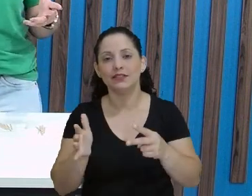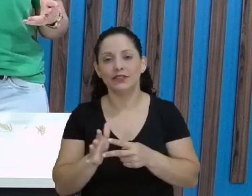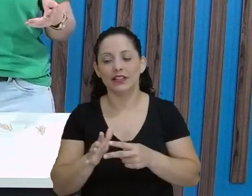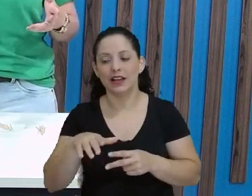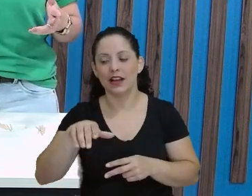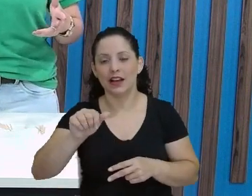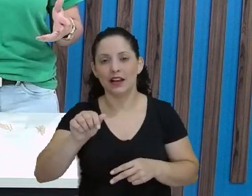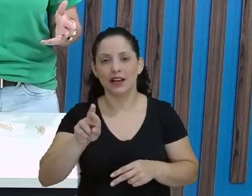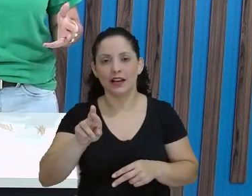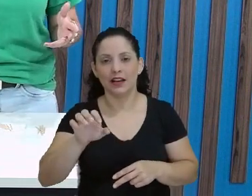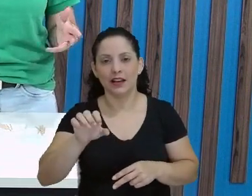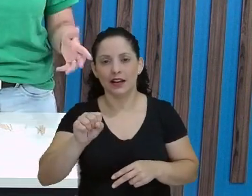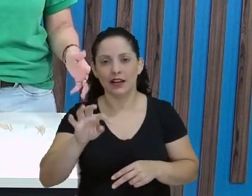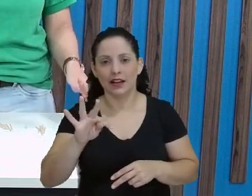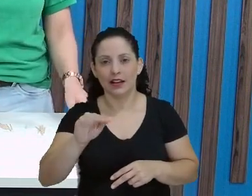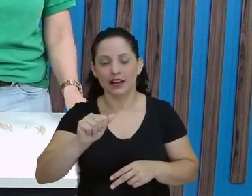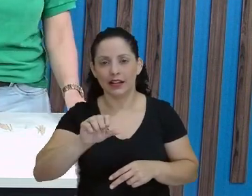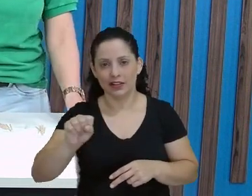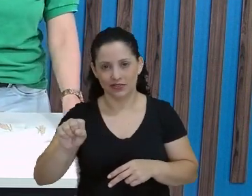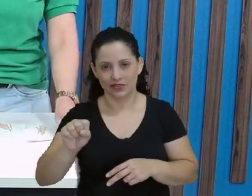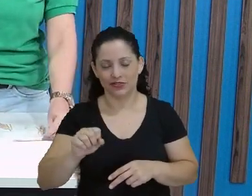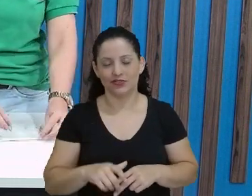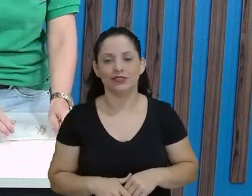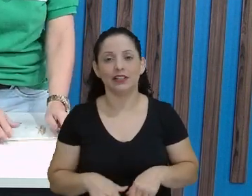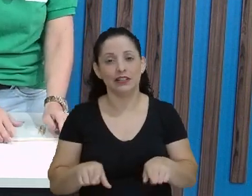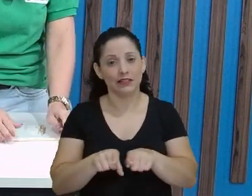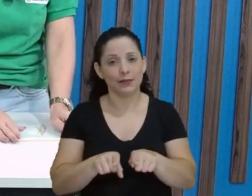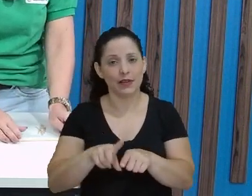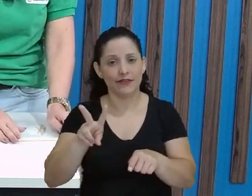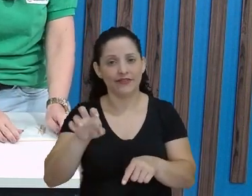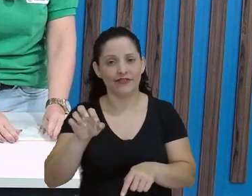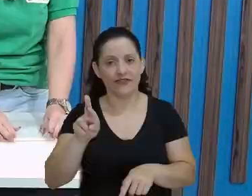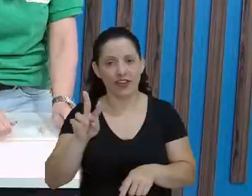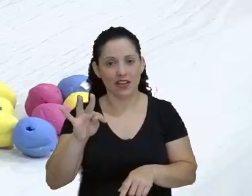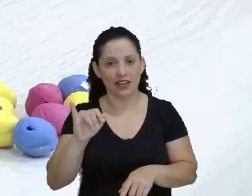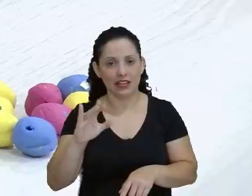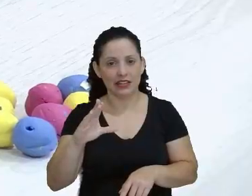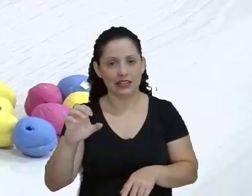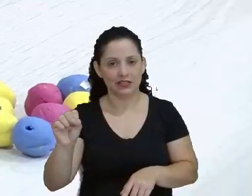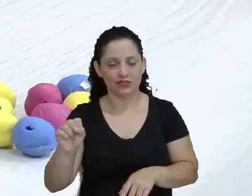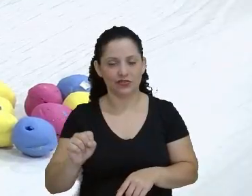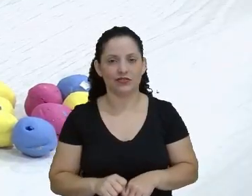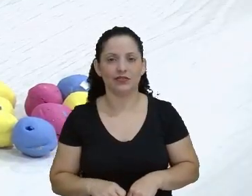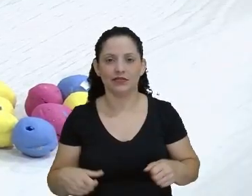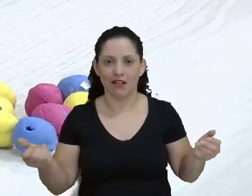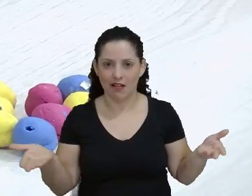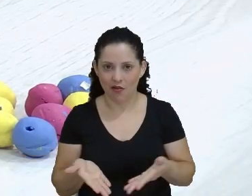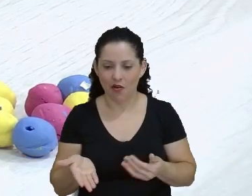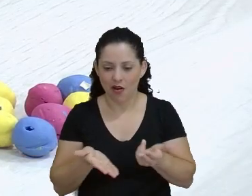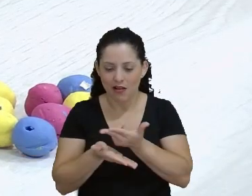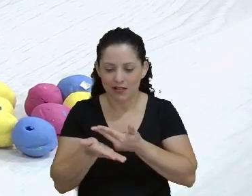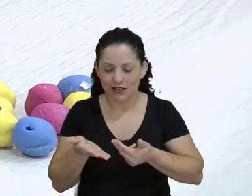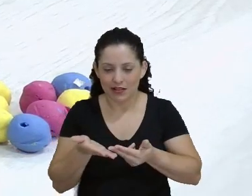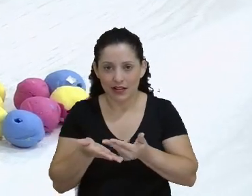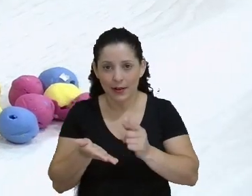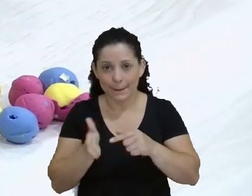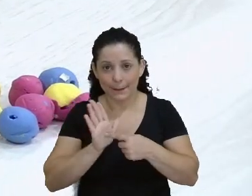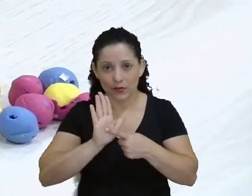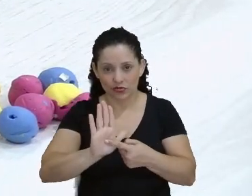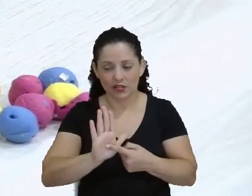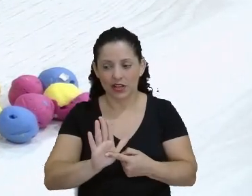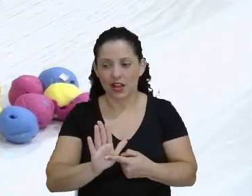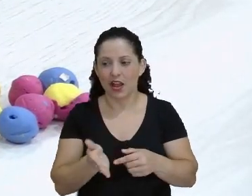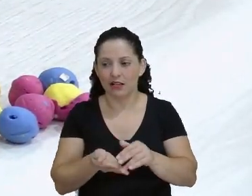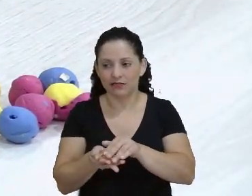arestas e esses vértices. Então, eu vou representar aqui, através de palitos e